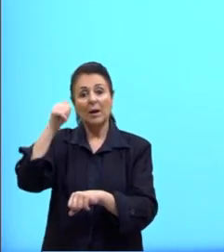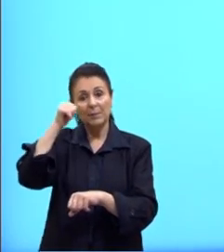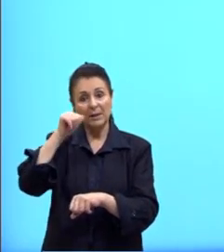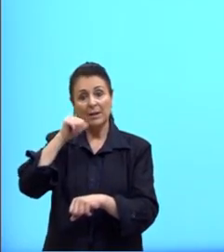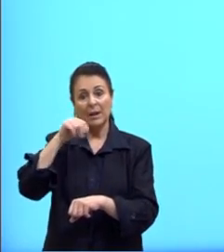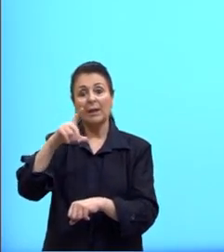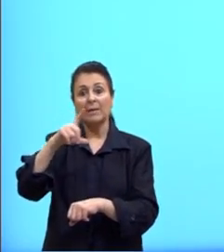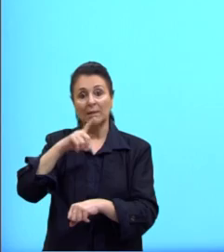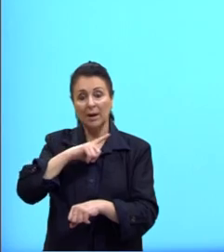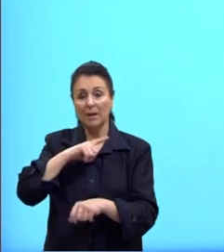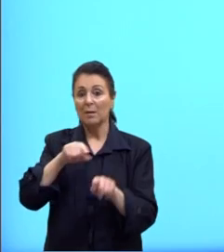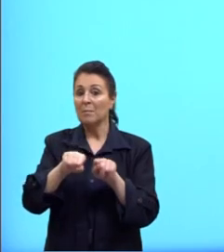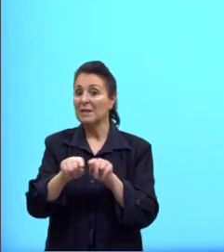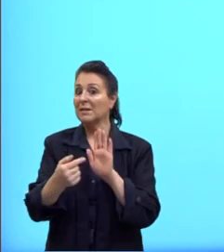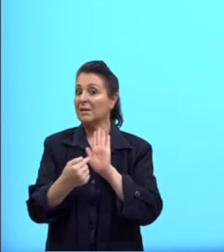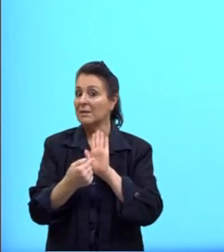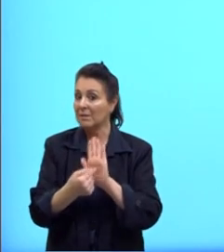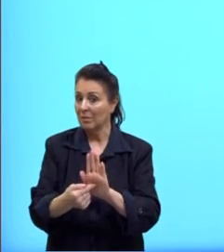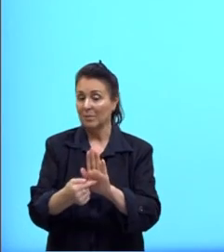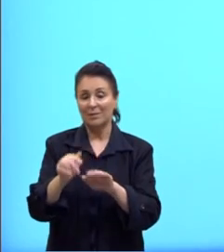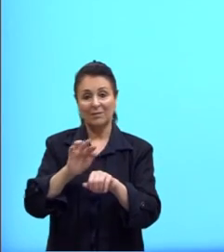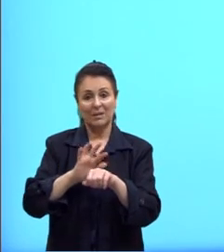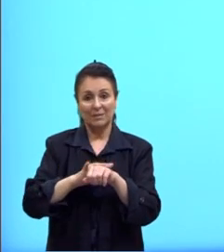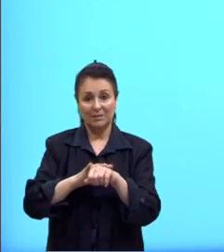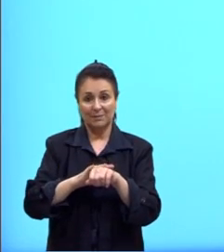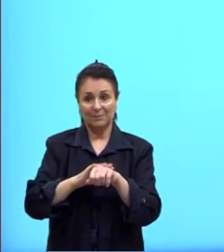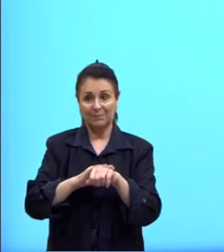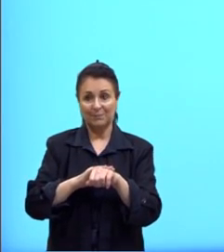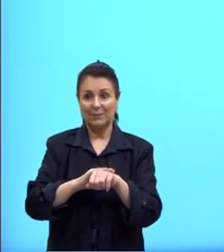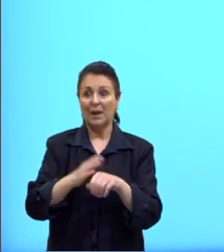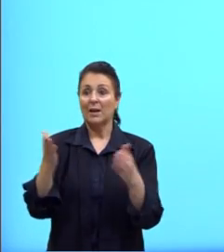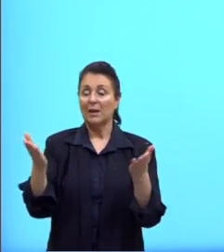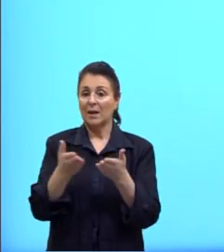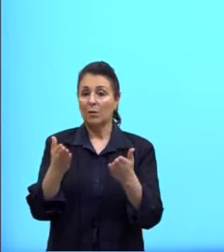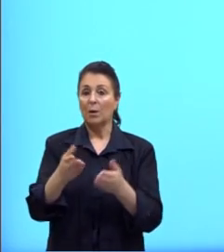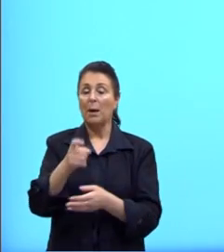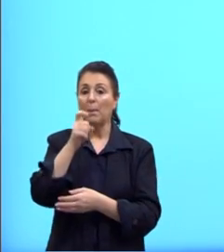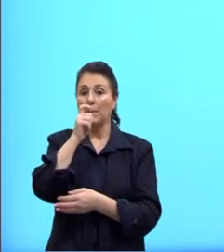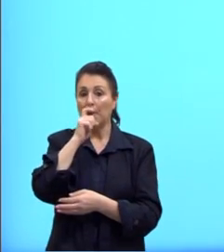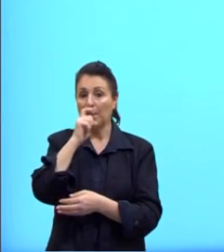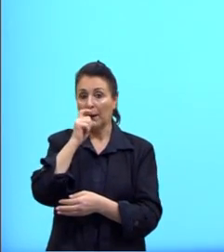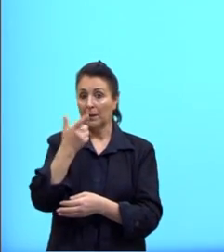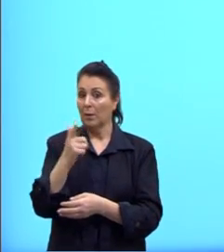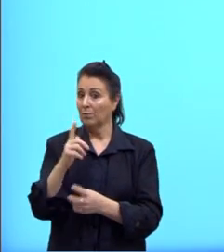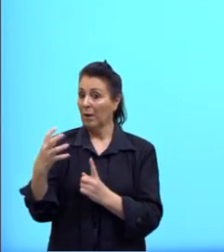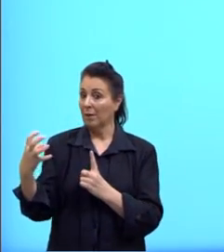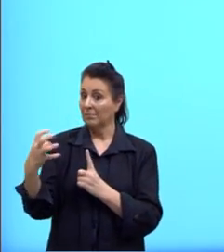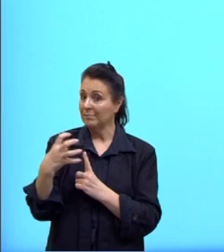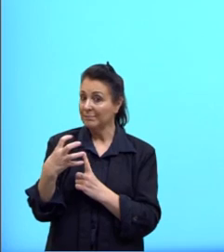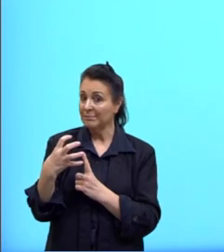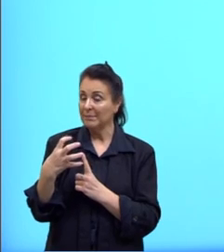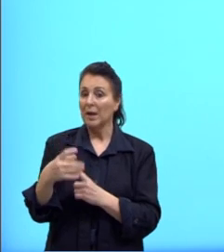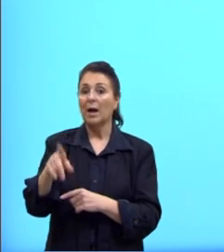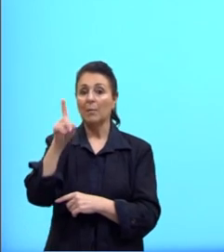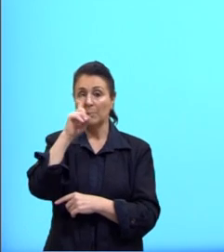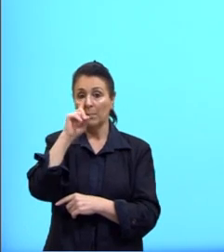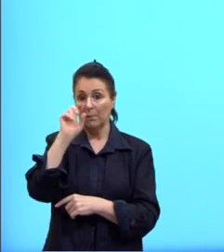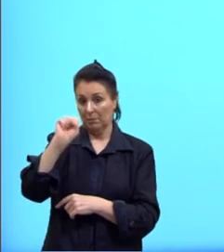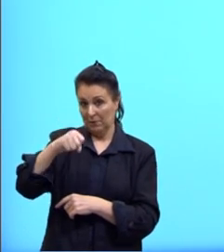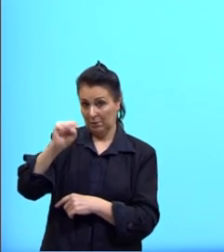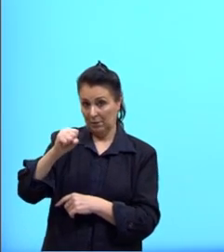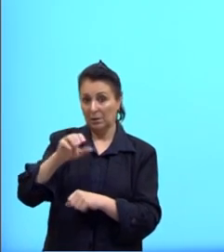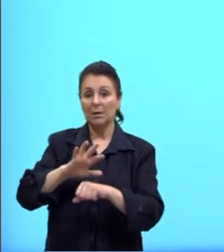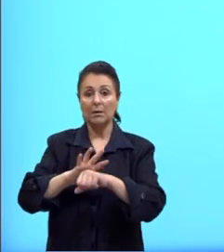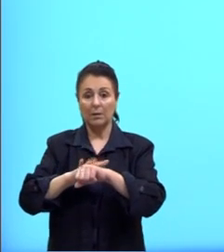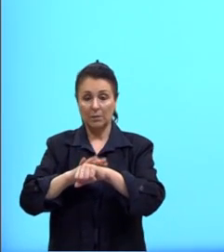ser só portadora Ah tá e nesse caso aqui é quando o pai não é vetado e a mãe é né da